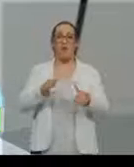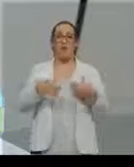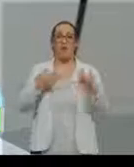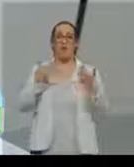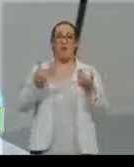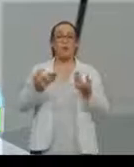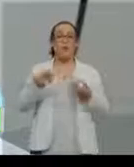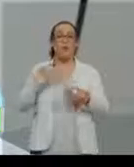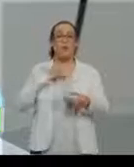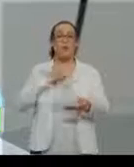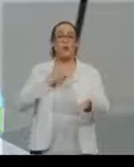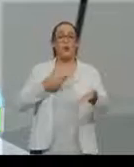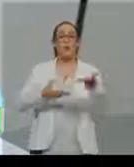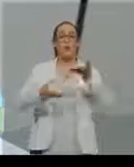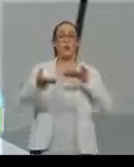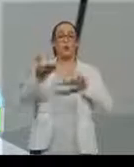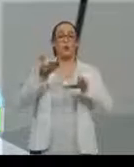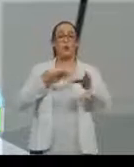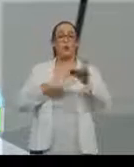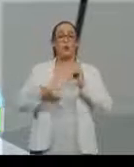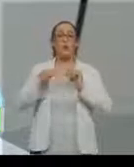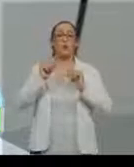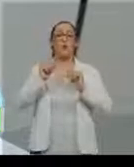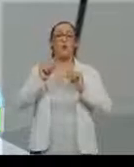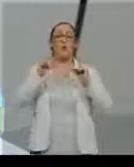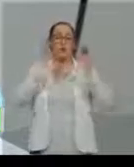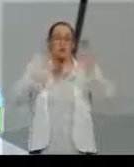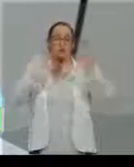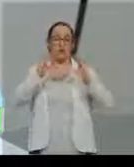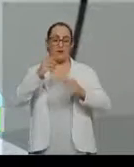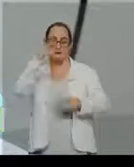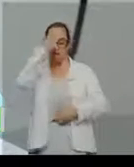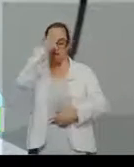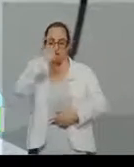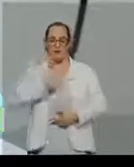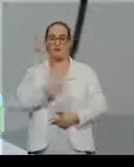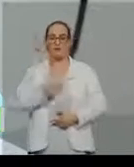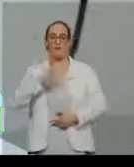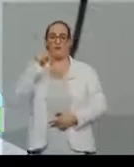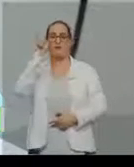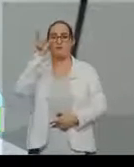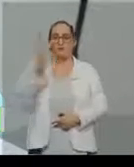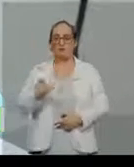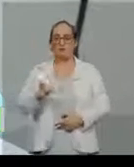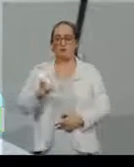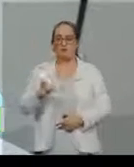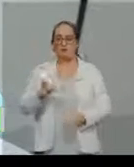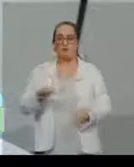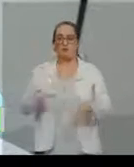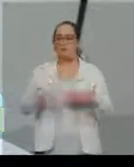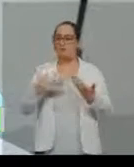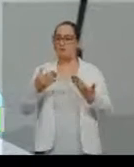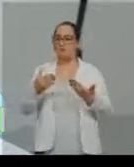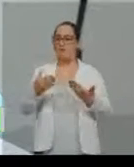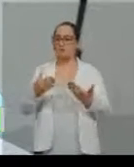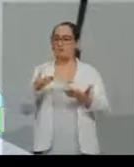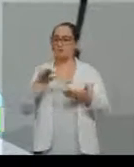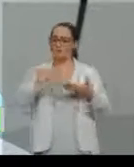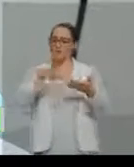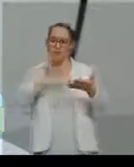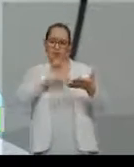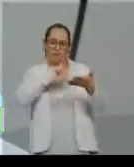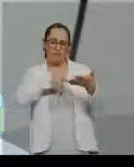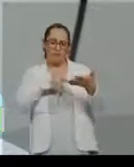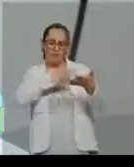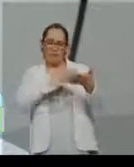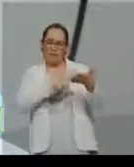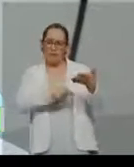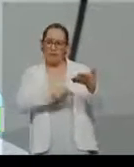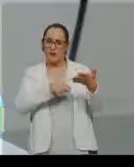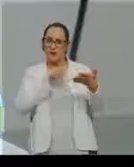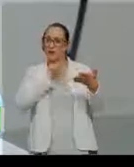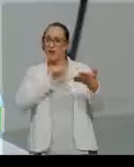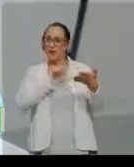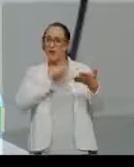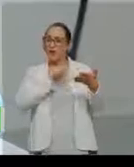trabalhador com a permanência dele no mesmo emprego. Quando a gente vê um texto desse numa carteira de trabalho, isso fica muito claro para a gente que é o